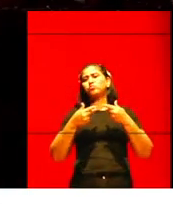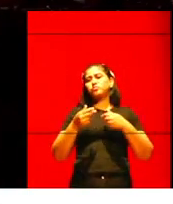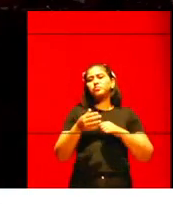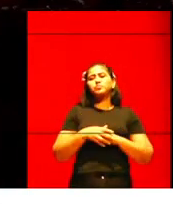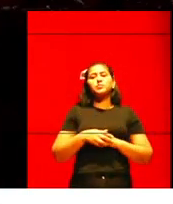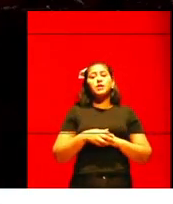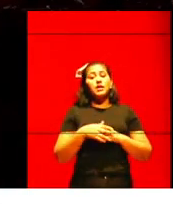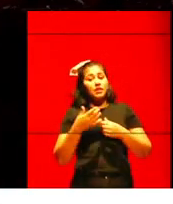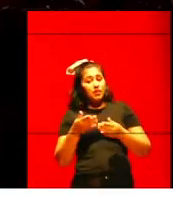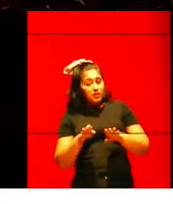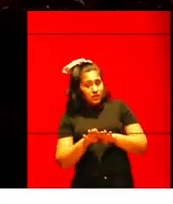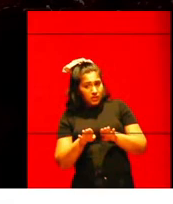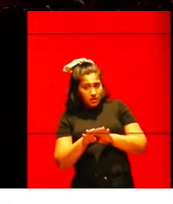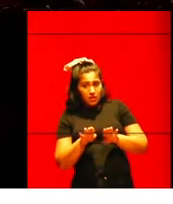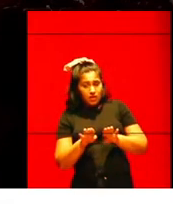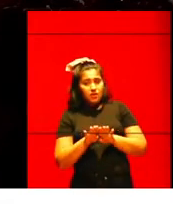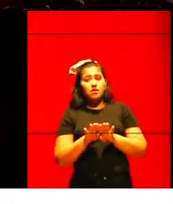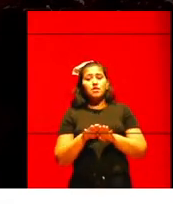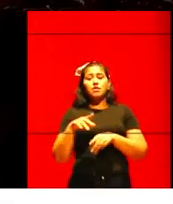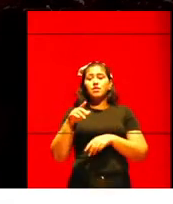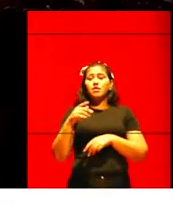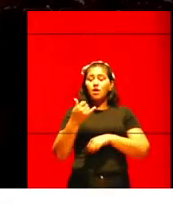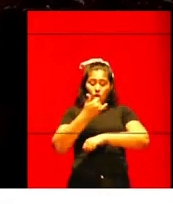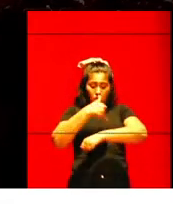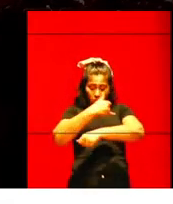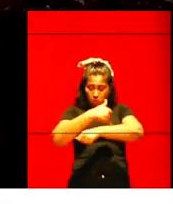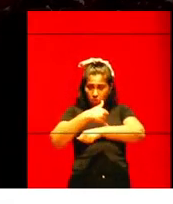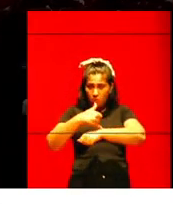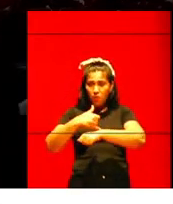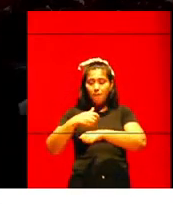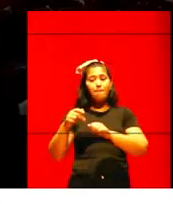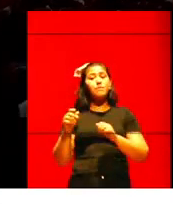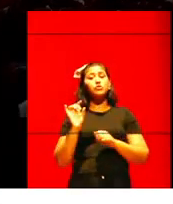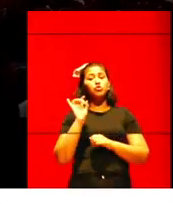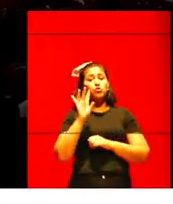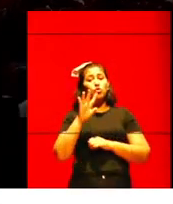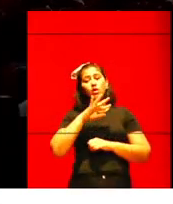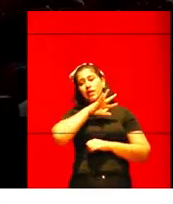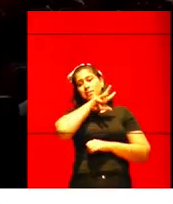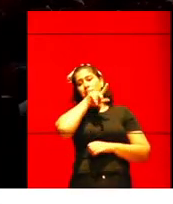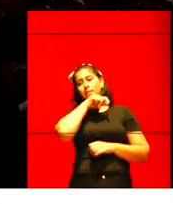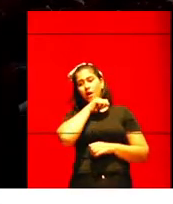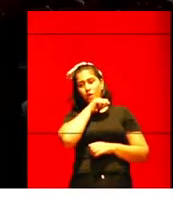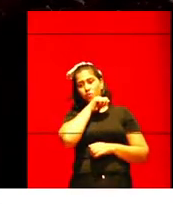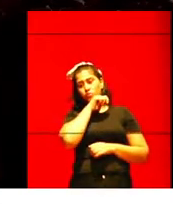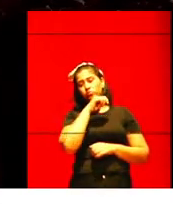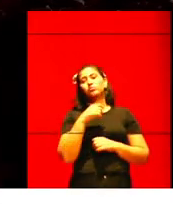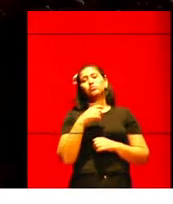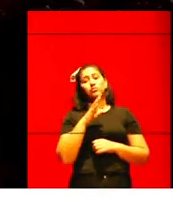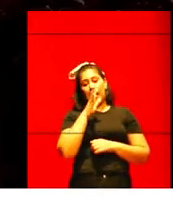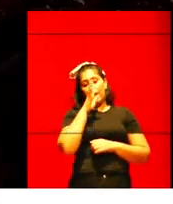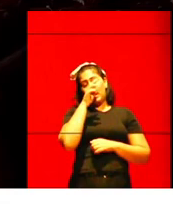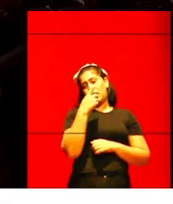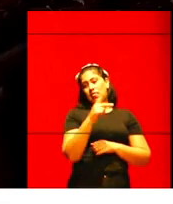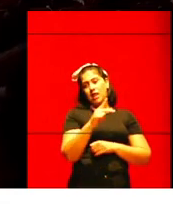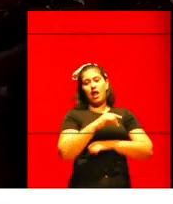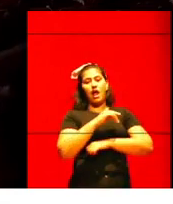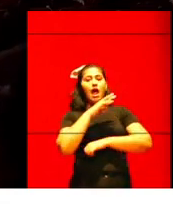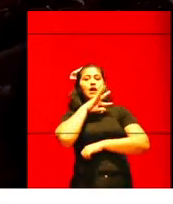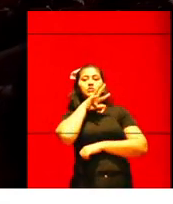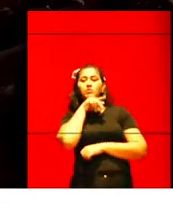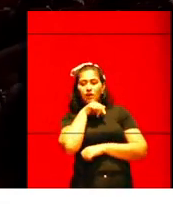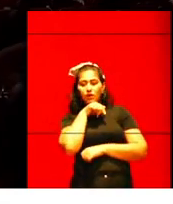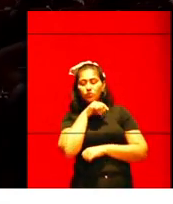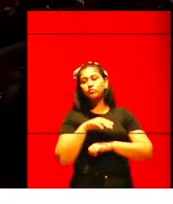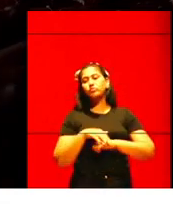importante é que o colesterol, ele tem origem apenas animal, pessoal. Então, quando vocês virem lá propagandas